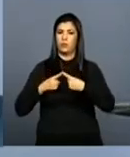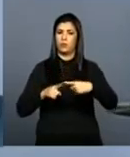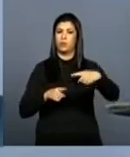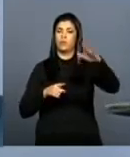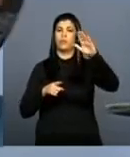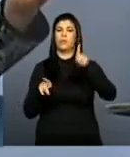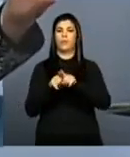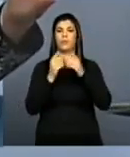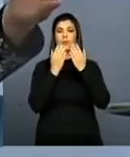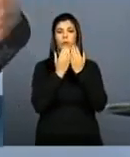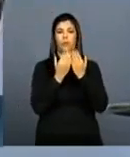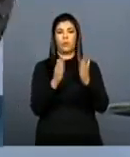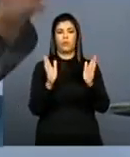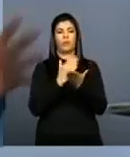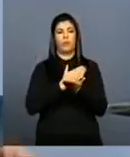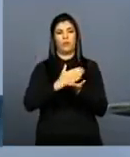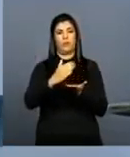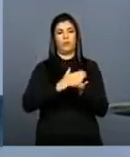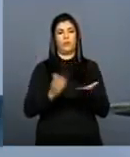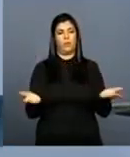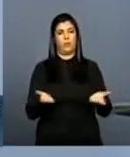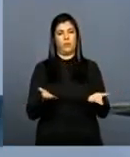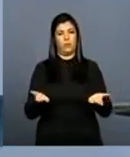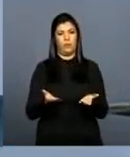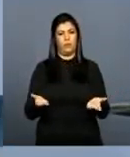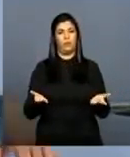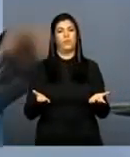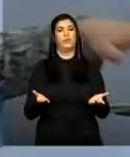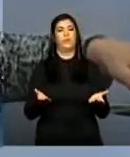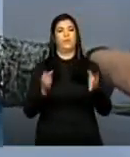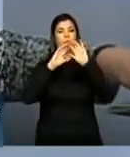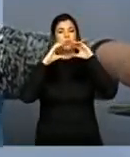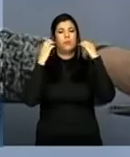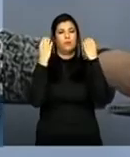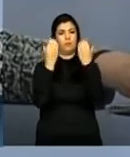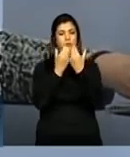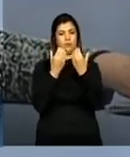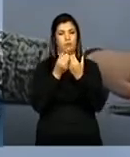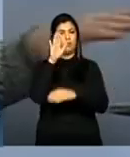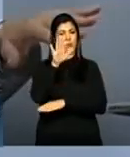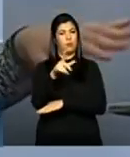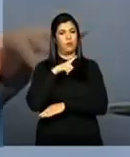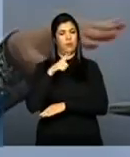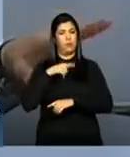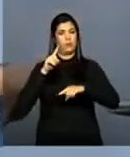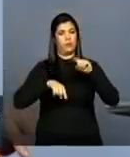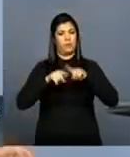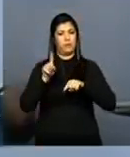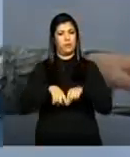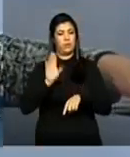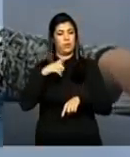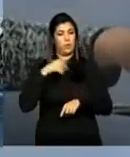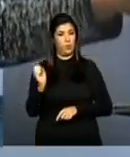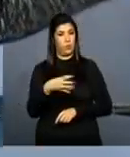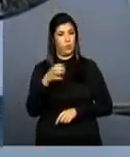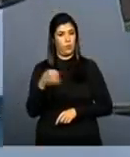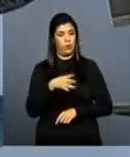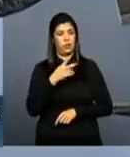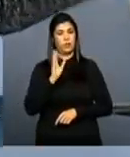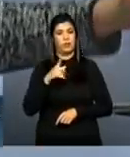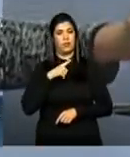Então, a gente abre hoje, ao longo do dia, esse evento. À tarde, vocês vão receber o material que está saindo do forno. Veio aqui